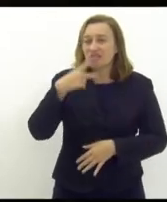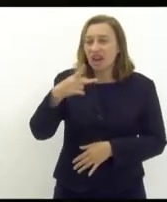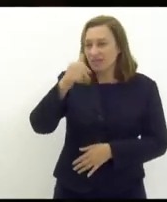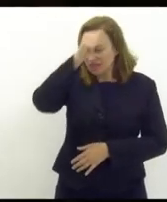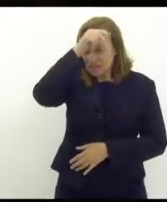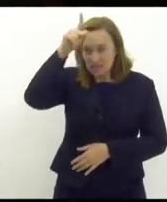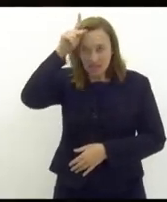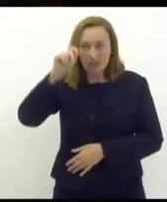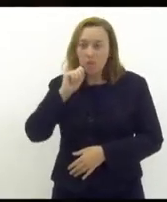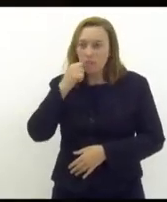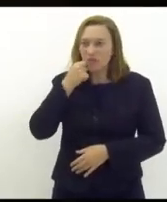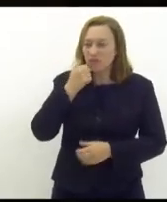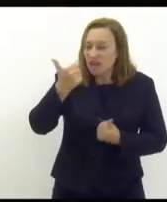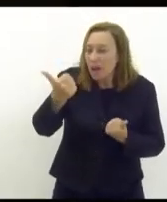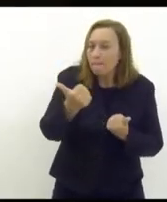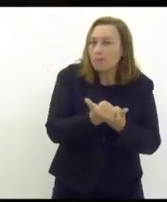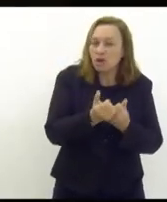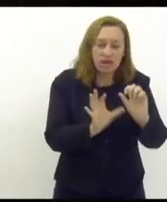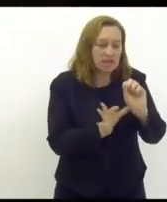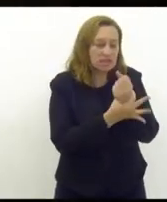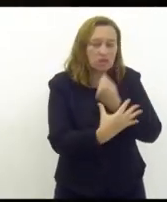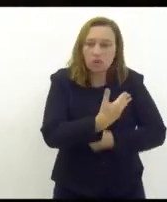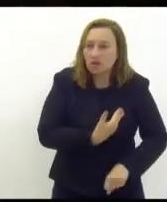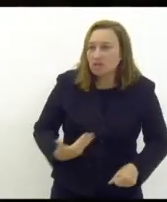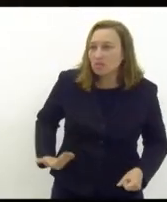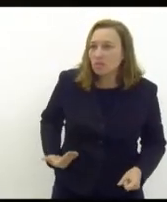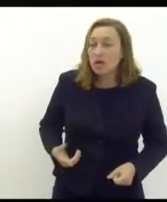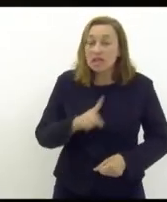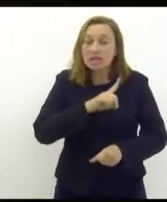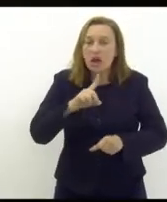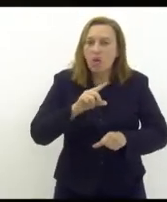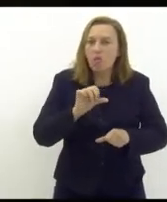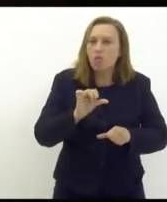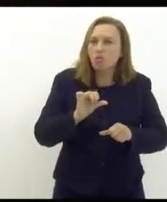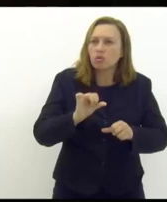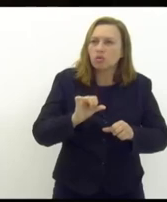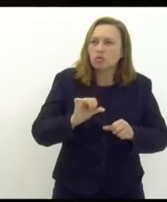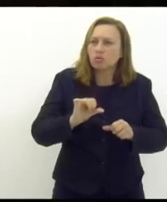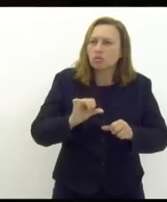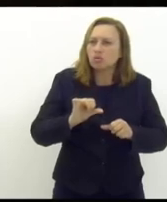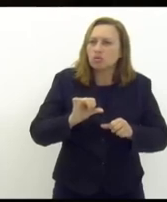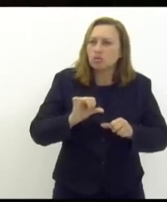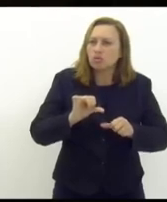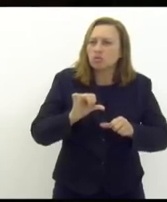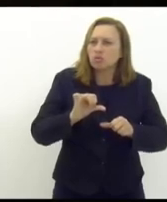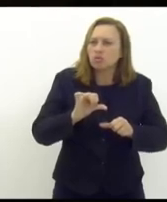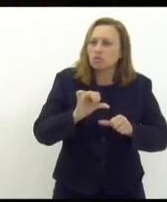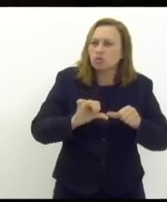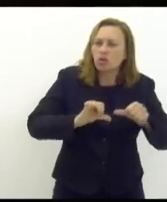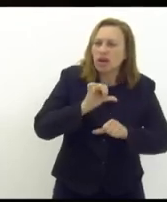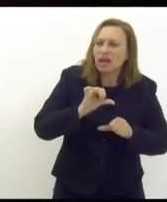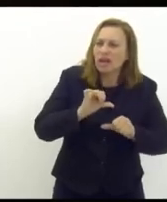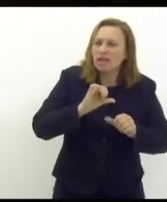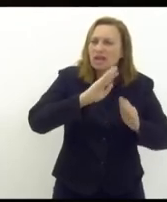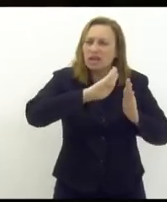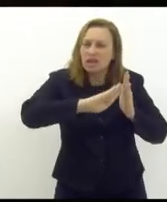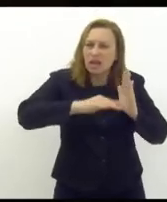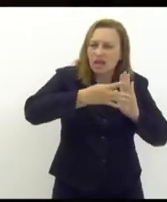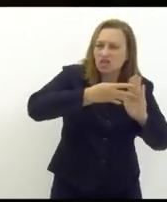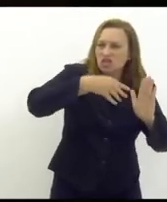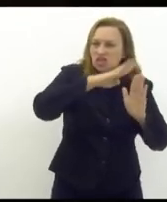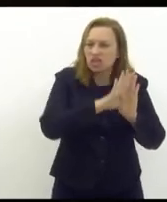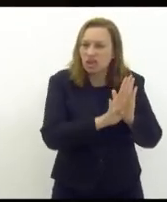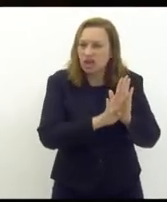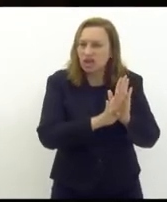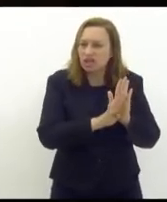da Guarda que apoiaria a guarda que não alteraria a escala da guarda municipal pois bem